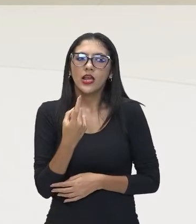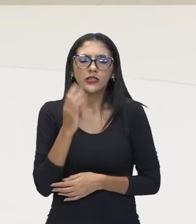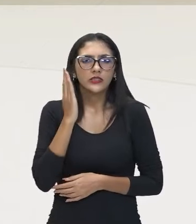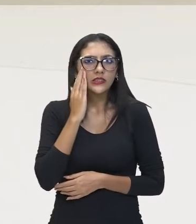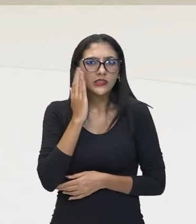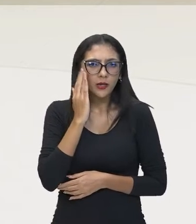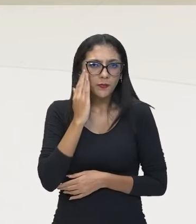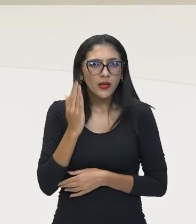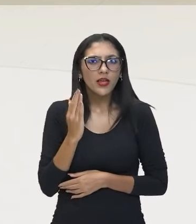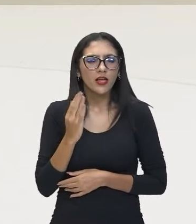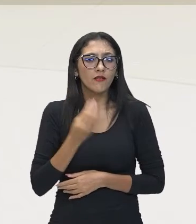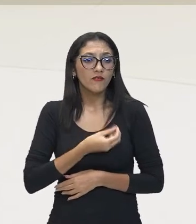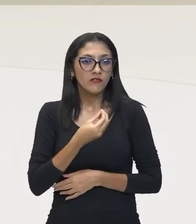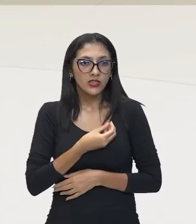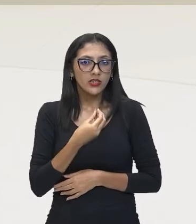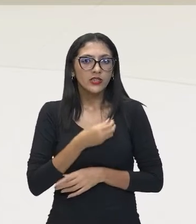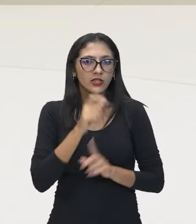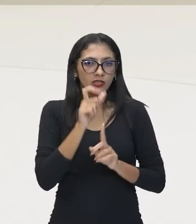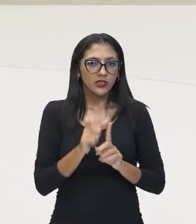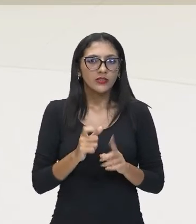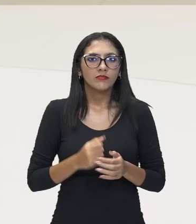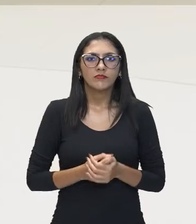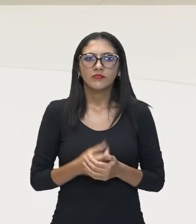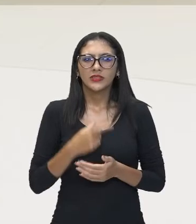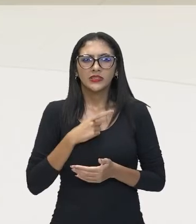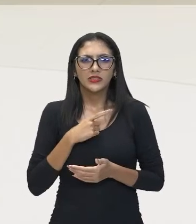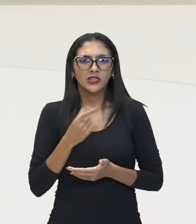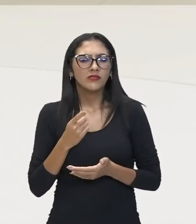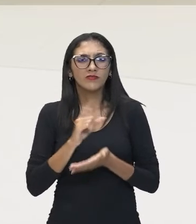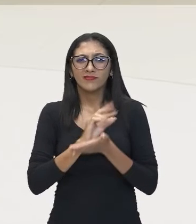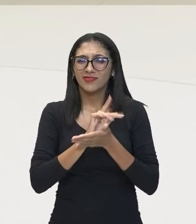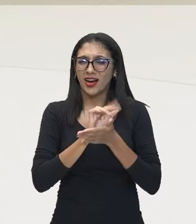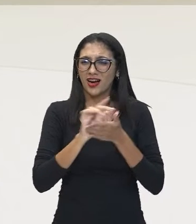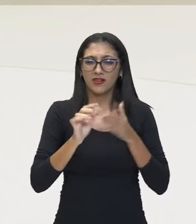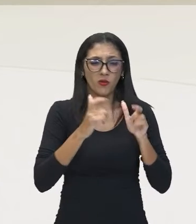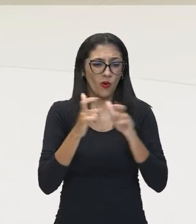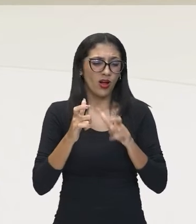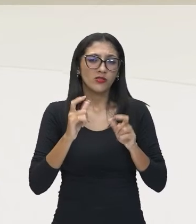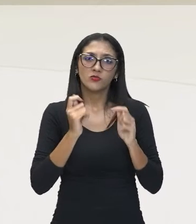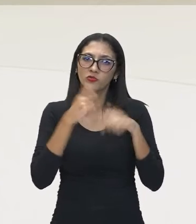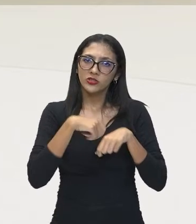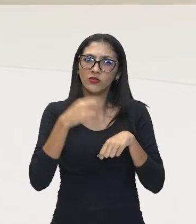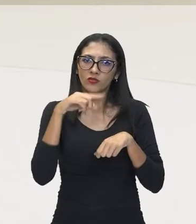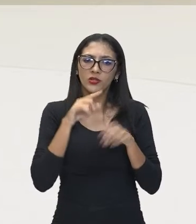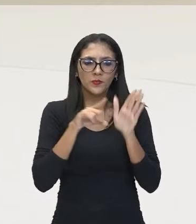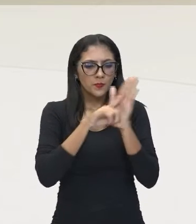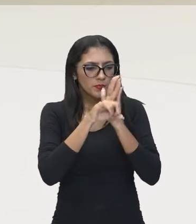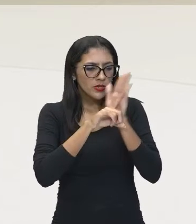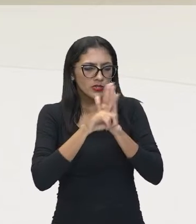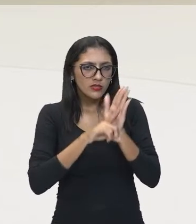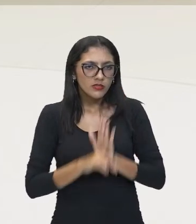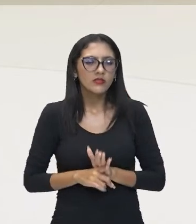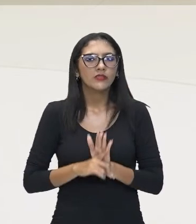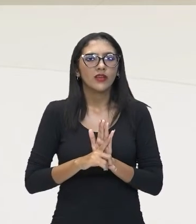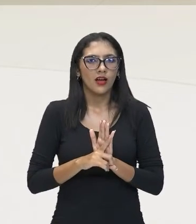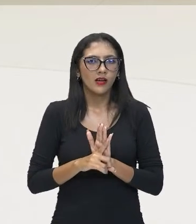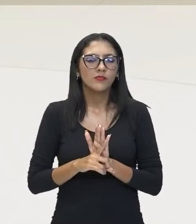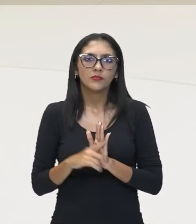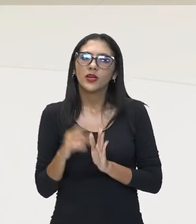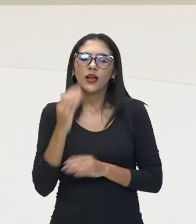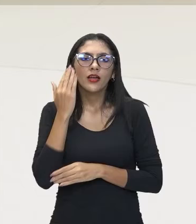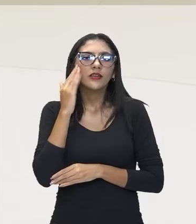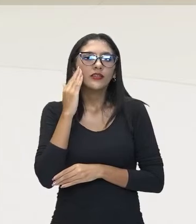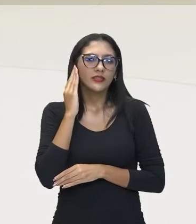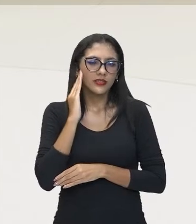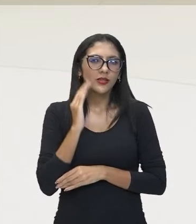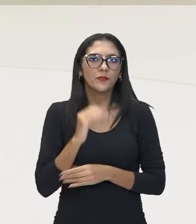cientista tão maravilhosa. Gente, existe muito lugar de pesquisa, tá? Para que você possa, né, conhecer um pouquinho mais dessa